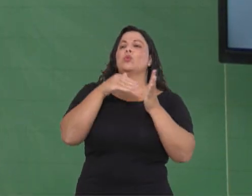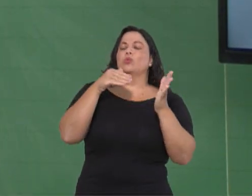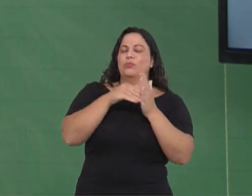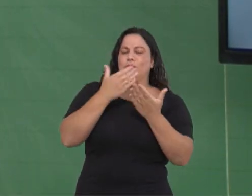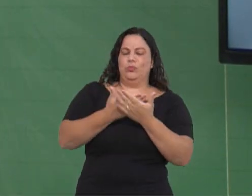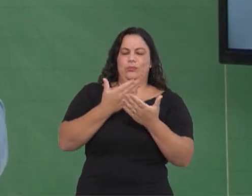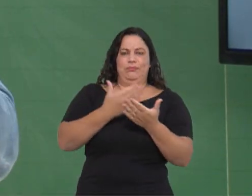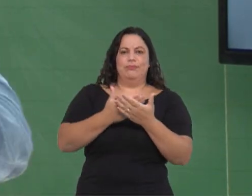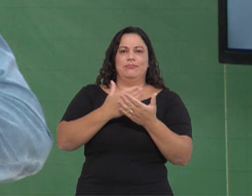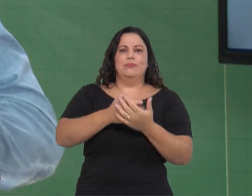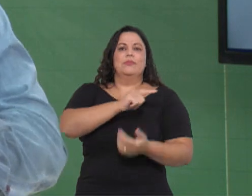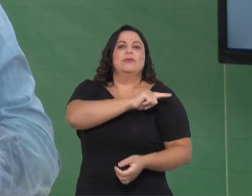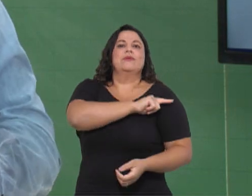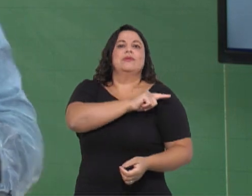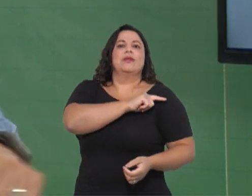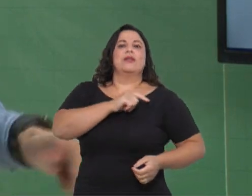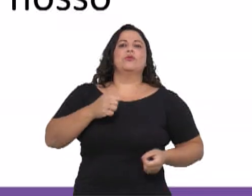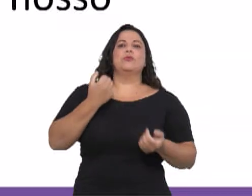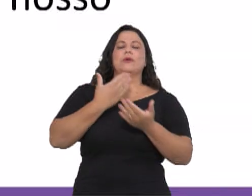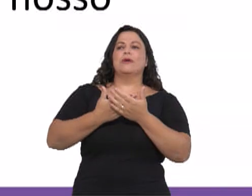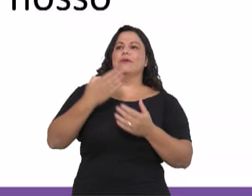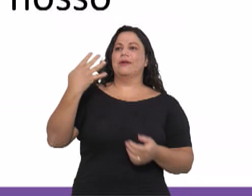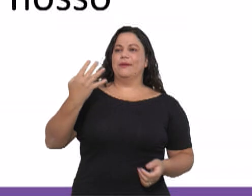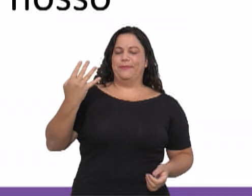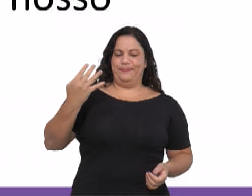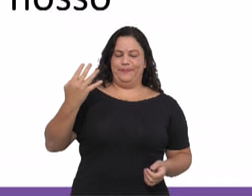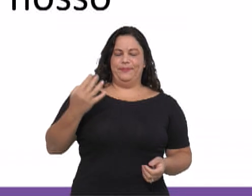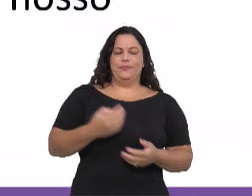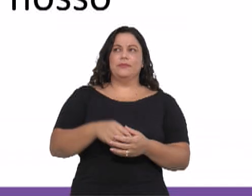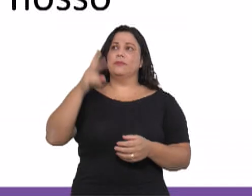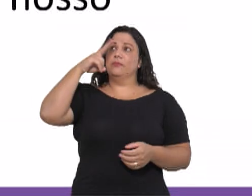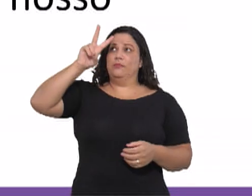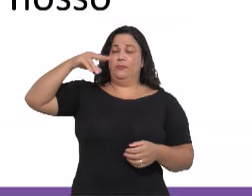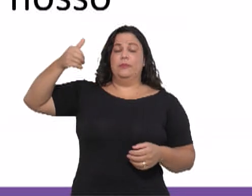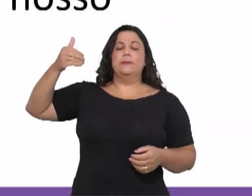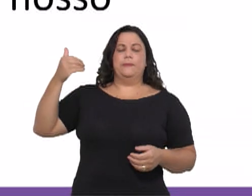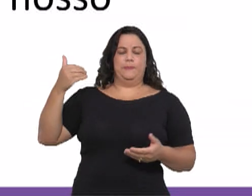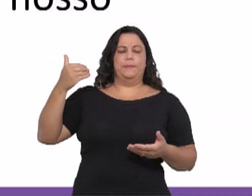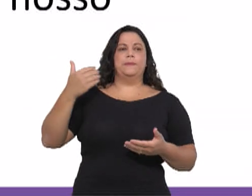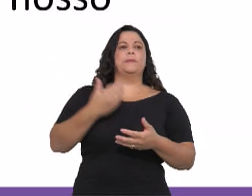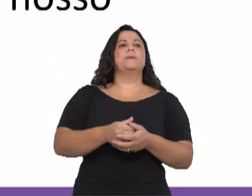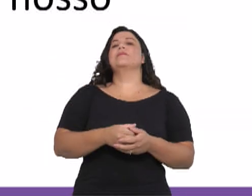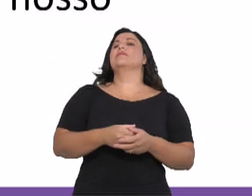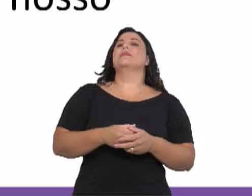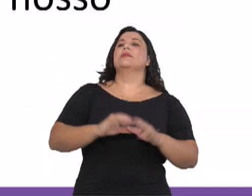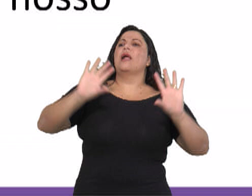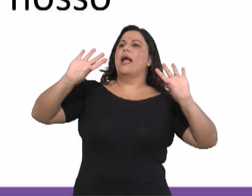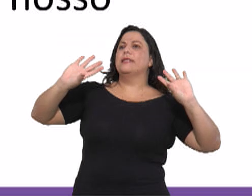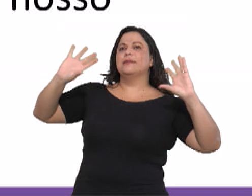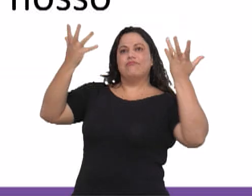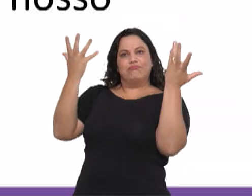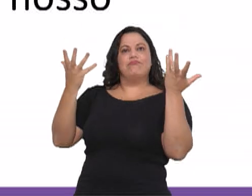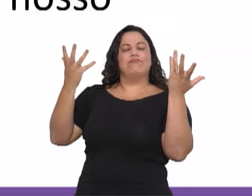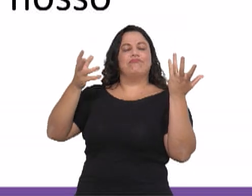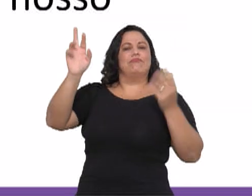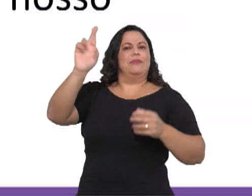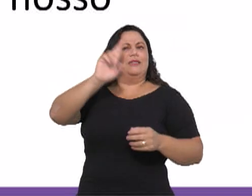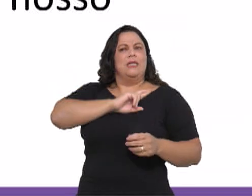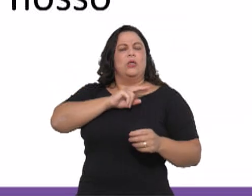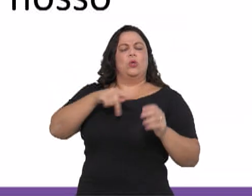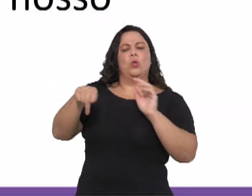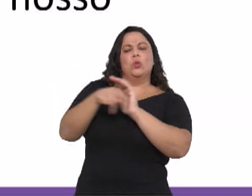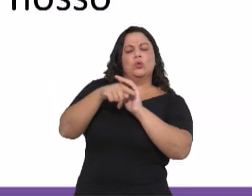aula 4? Pois bem, retomando. Em nossa última aula, nós falamos das festas religiosas e populares do